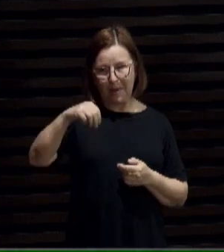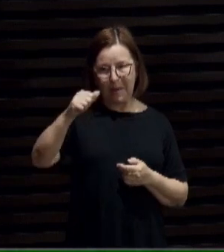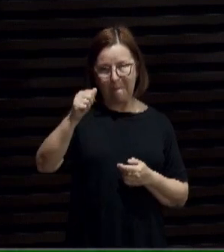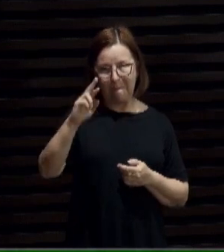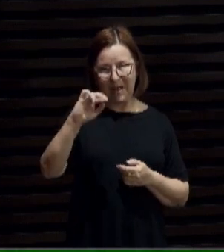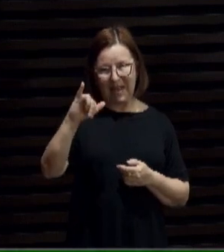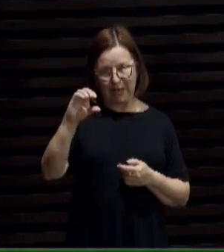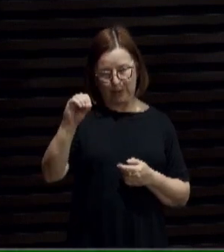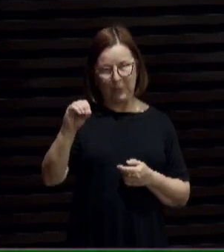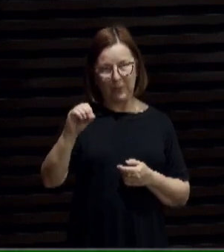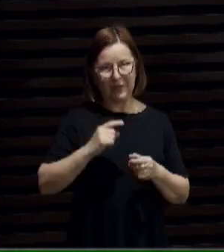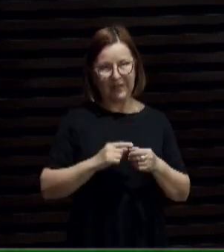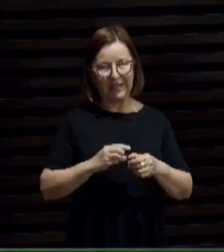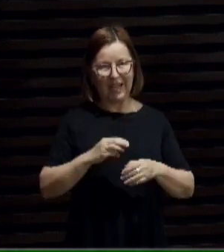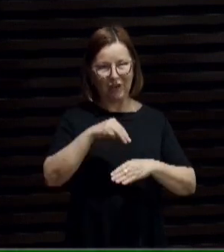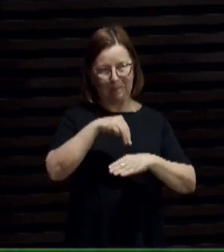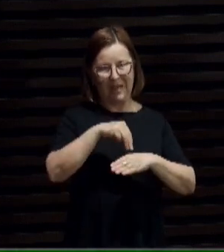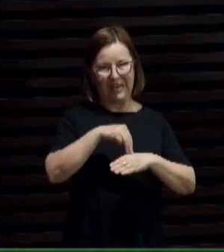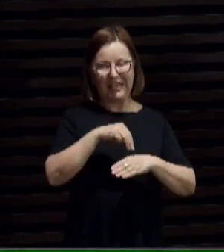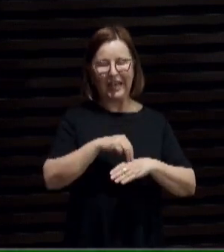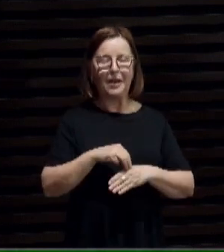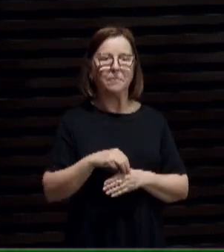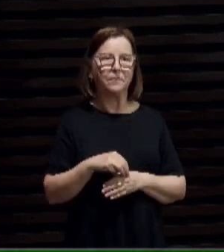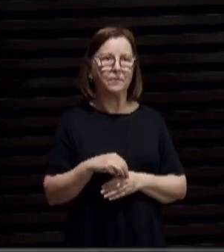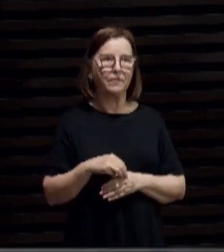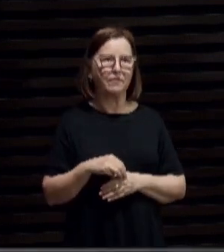mandou sobre um texto de Spurgeon.